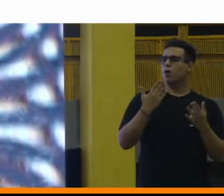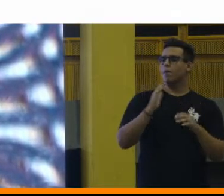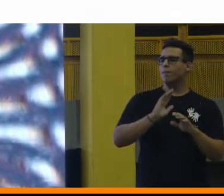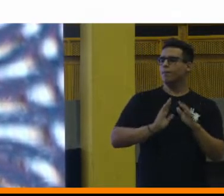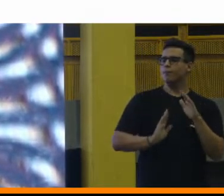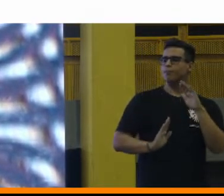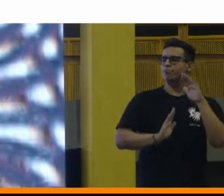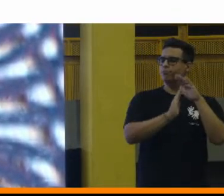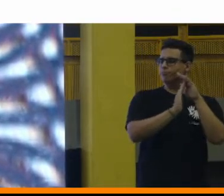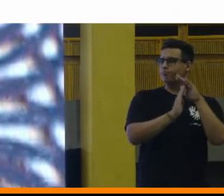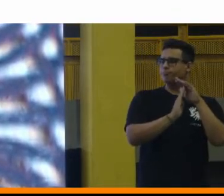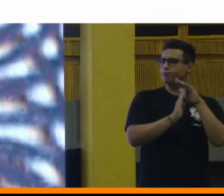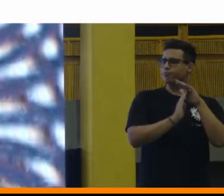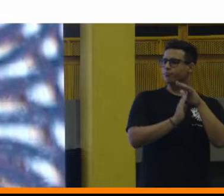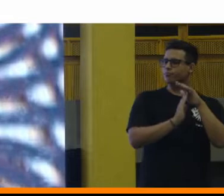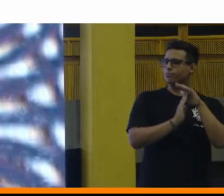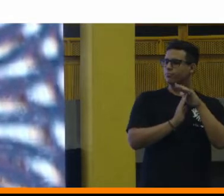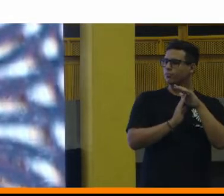maior está no cinto